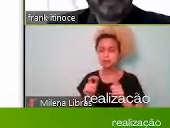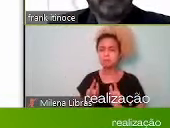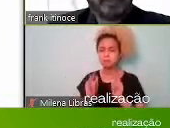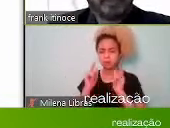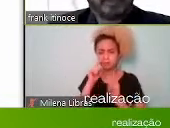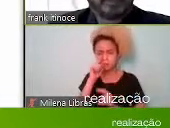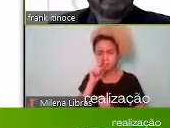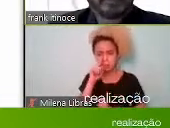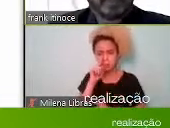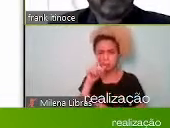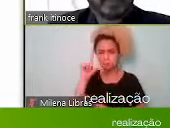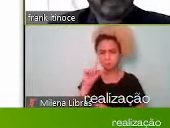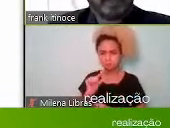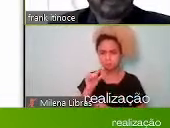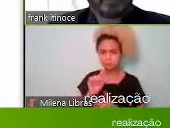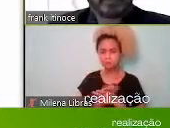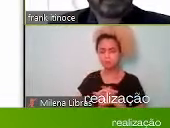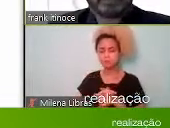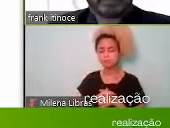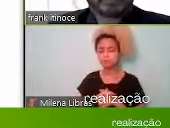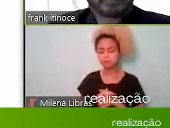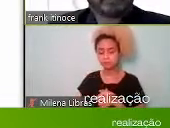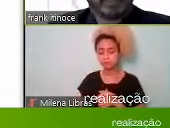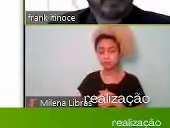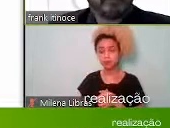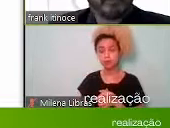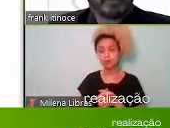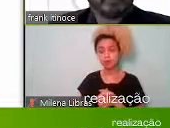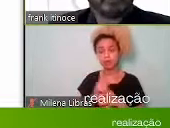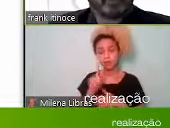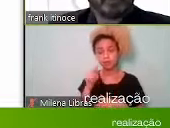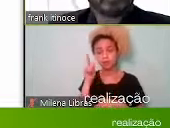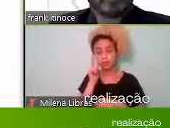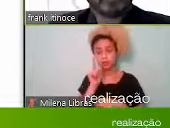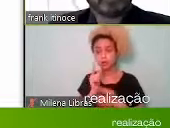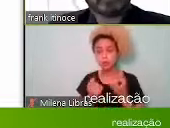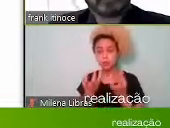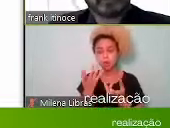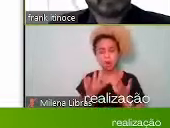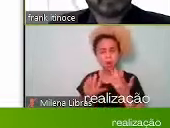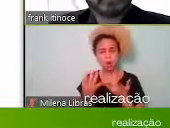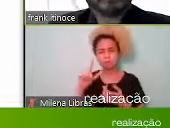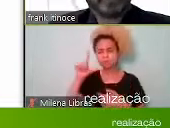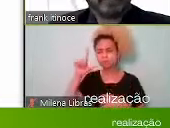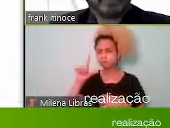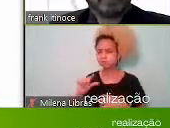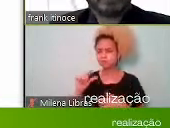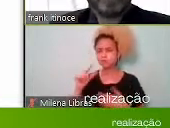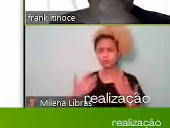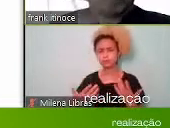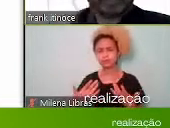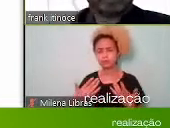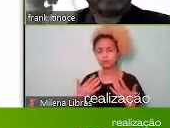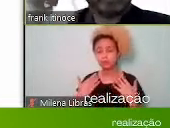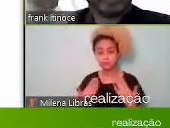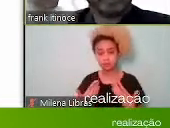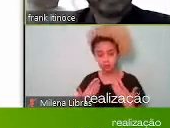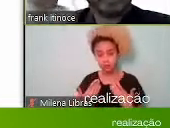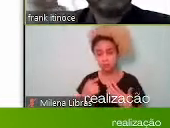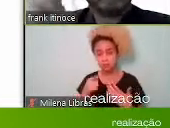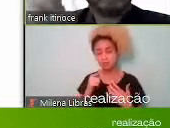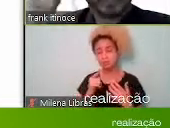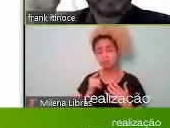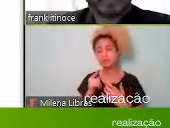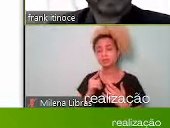risco, a probabilidade deles pegarem fogo era muito menor que os outros. Então, essa